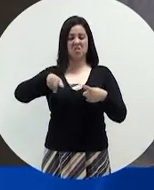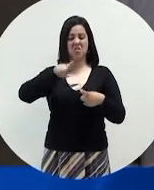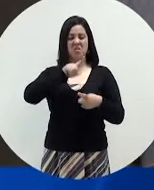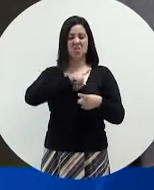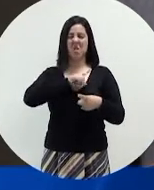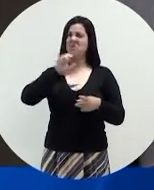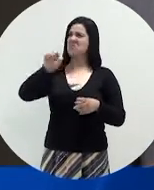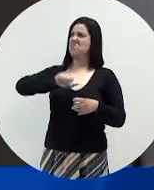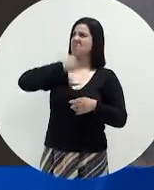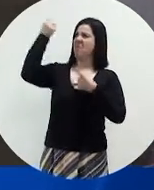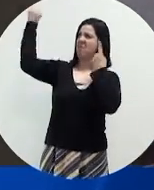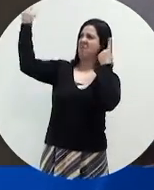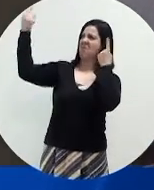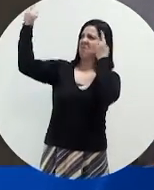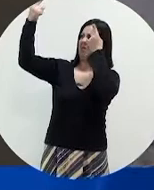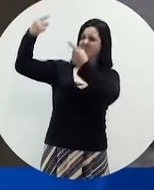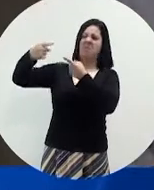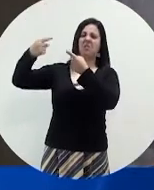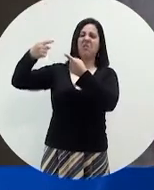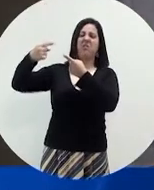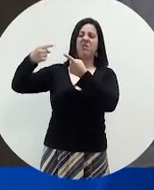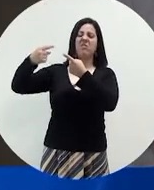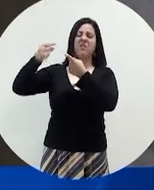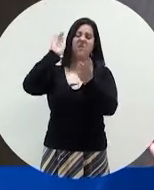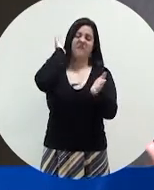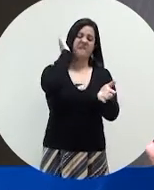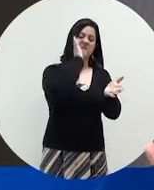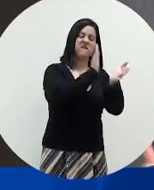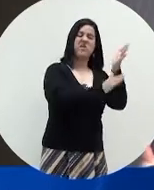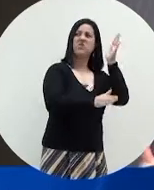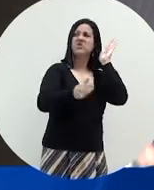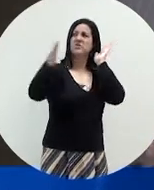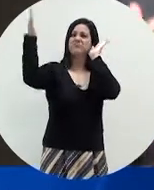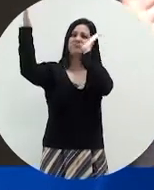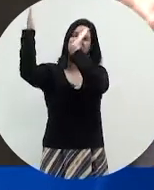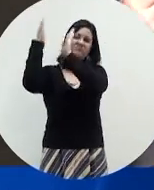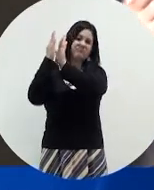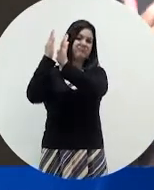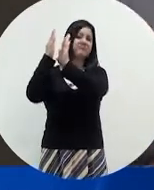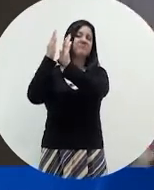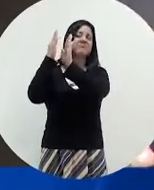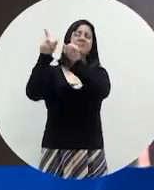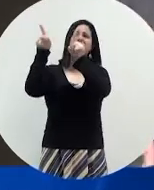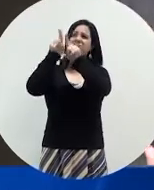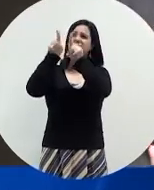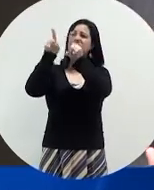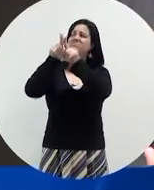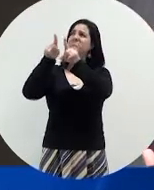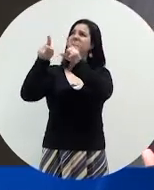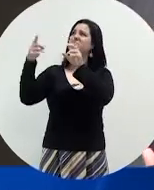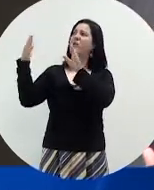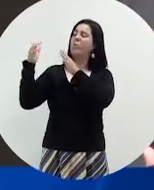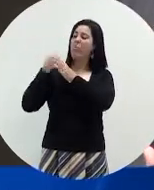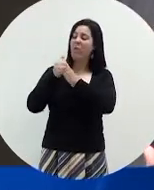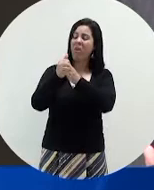é o Senhor? A nossa arrogância. A nossa